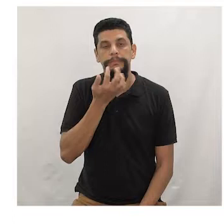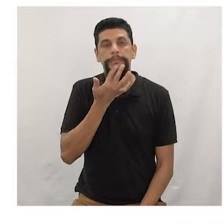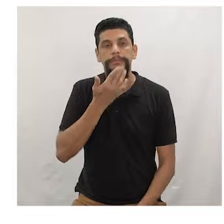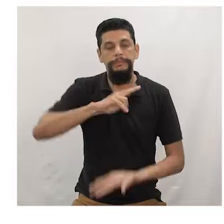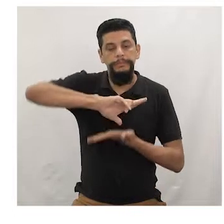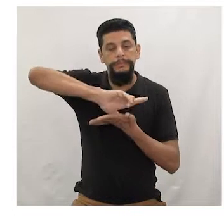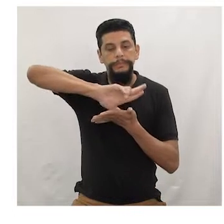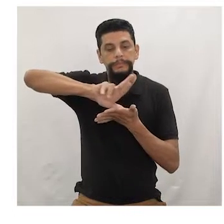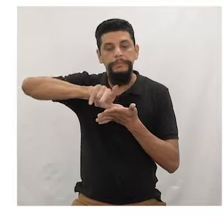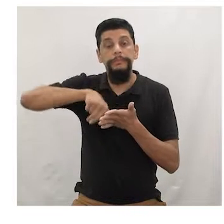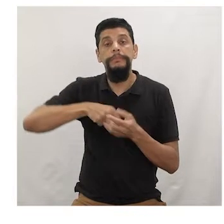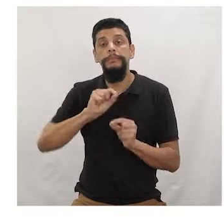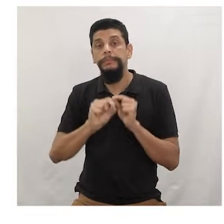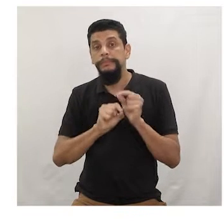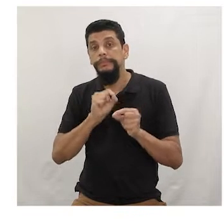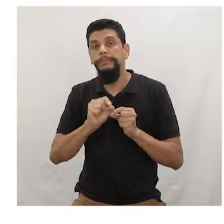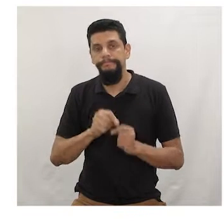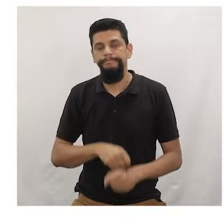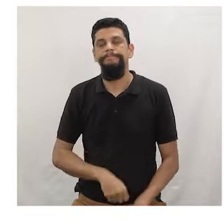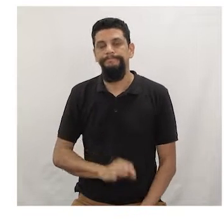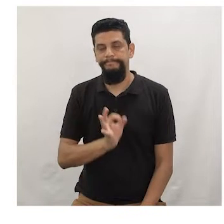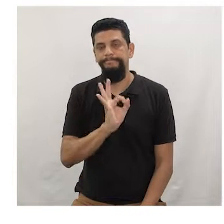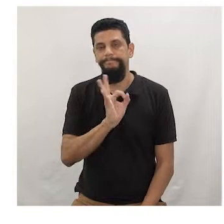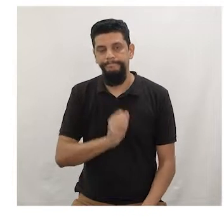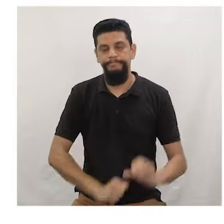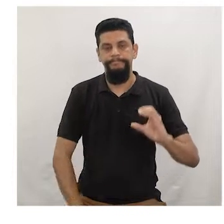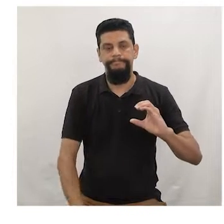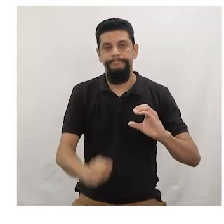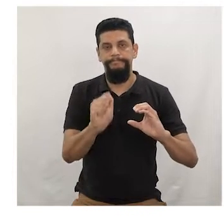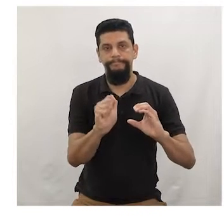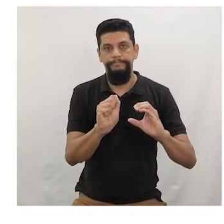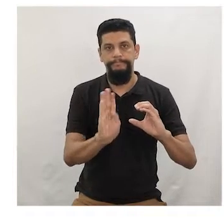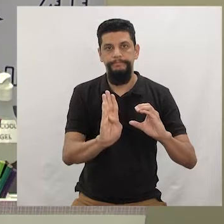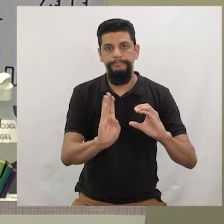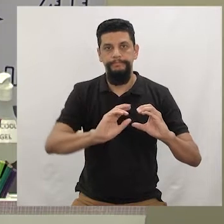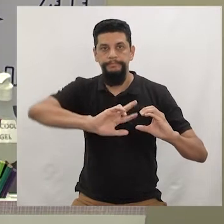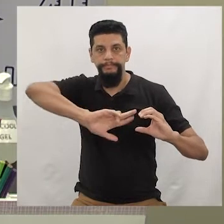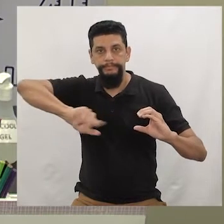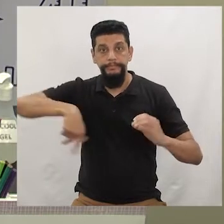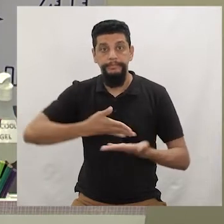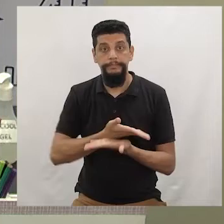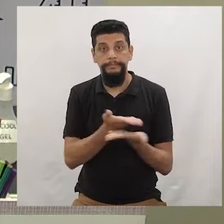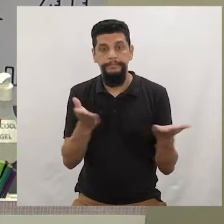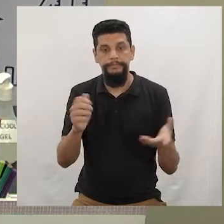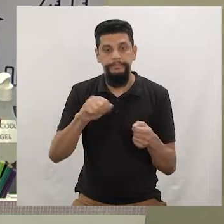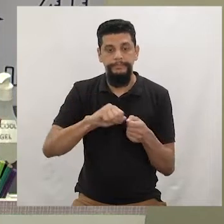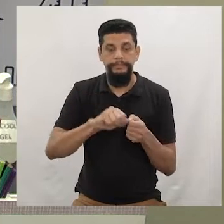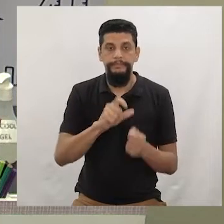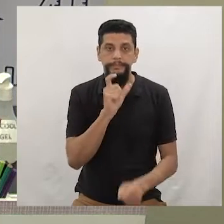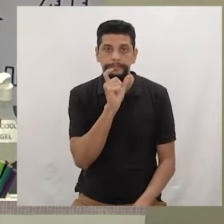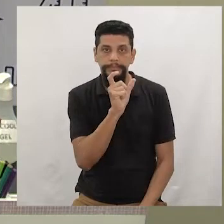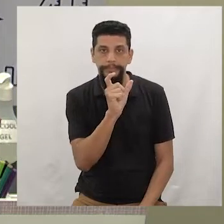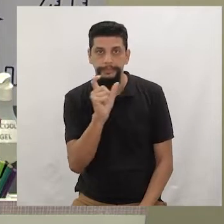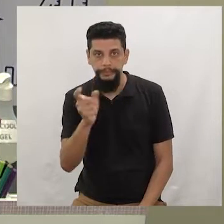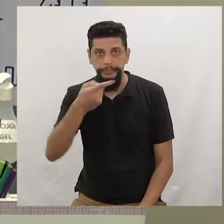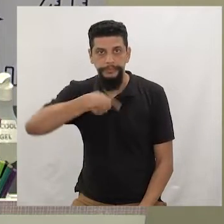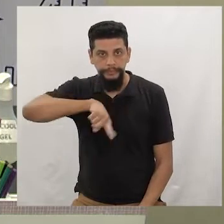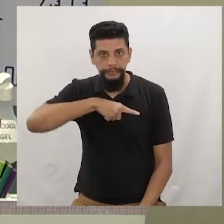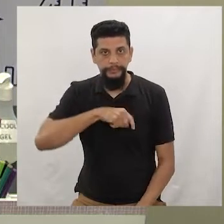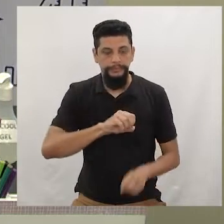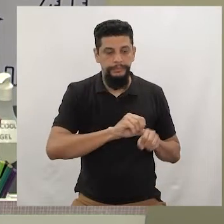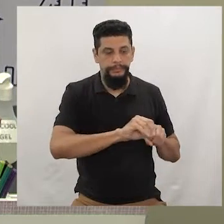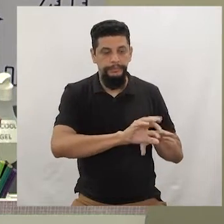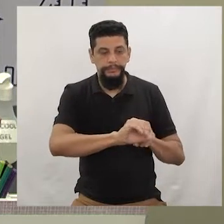de cor e o alfabeto móvel para vocês formarem as palavrinhas que nós